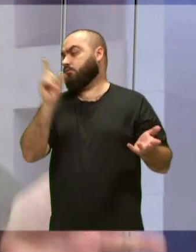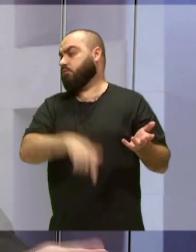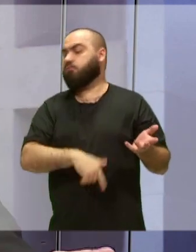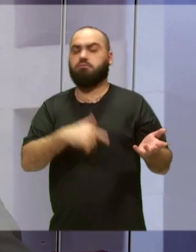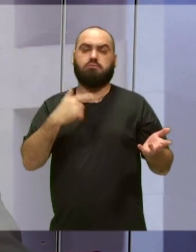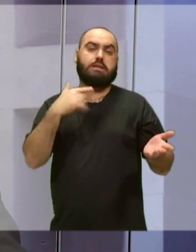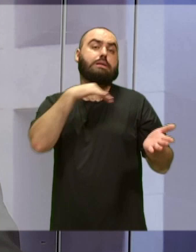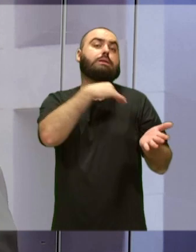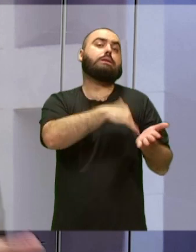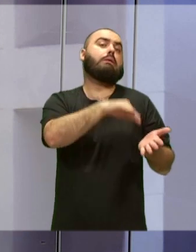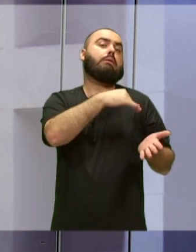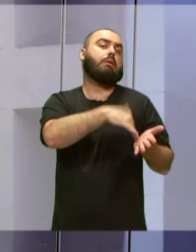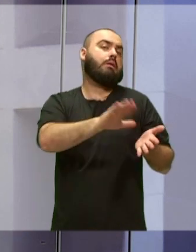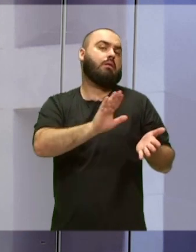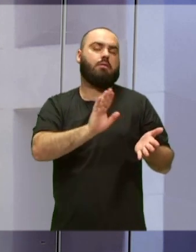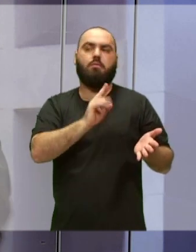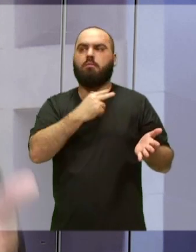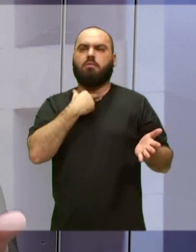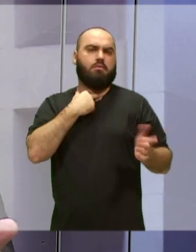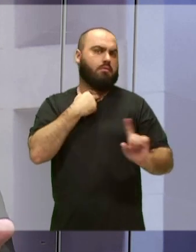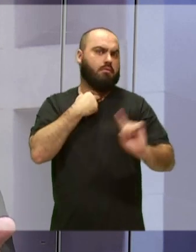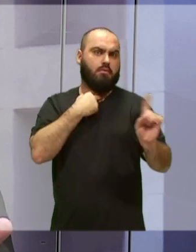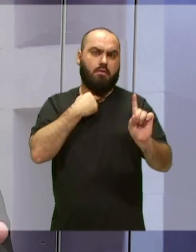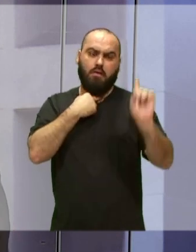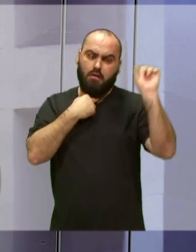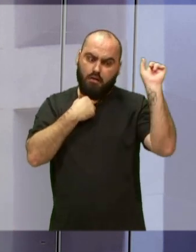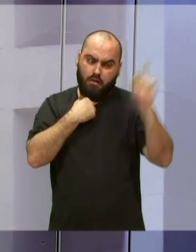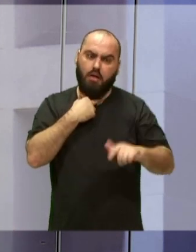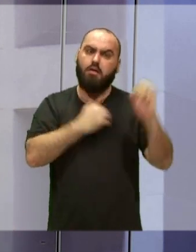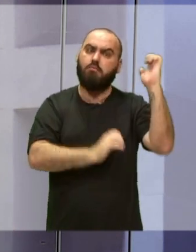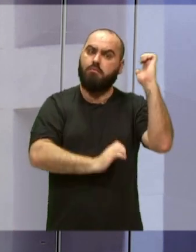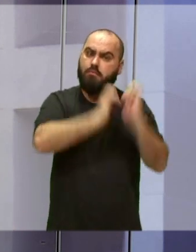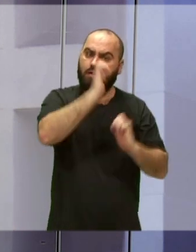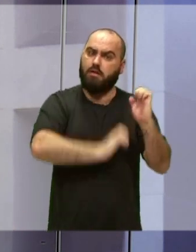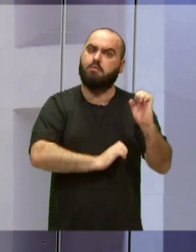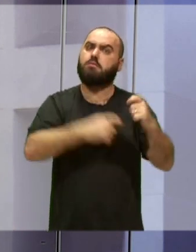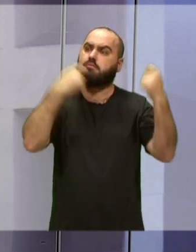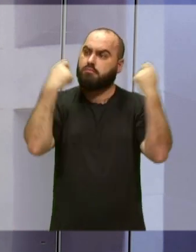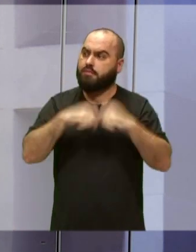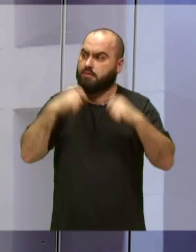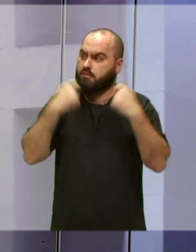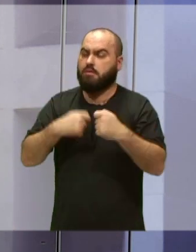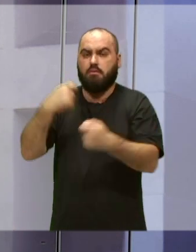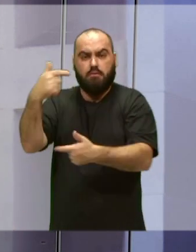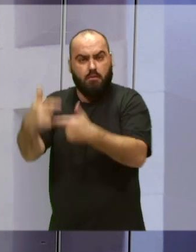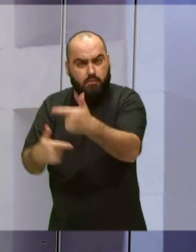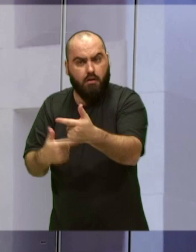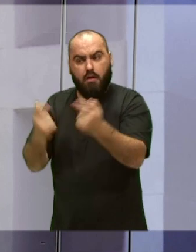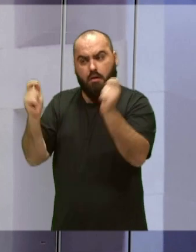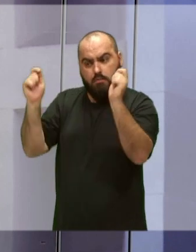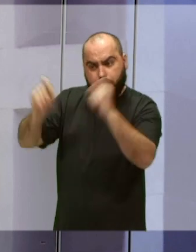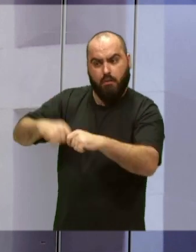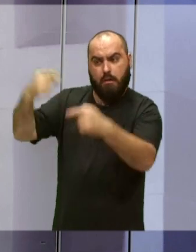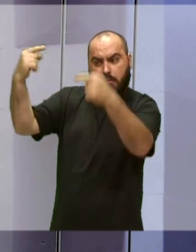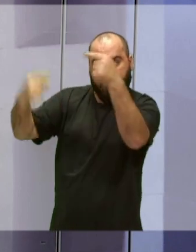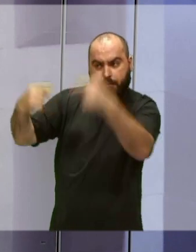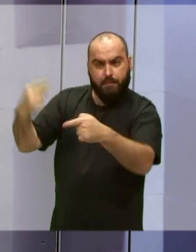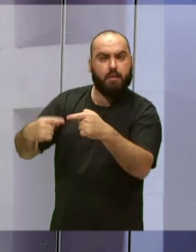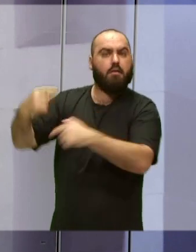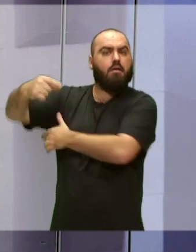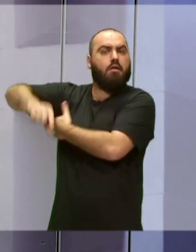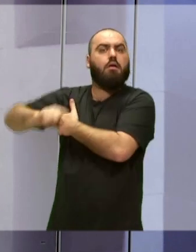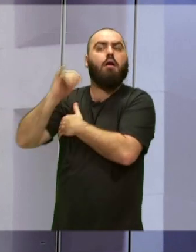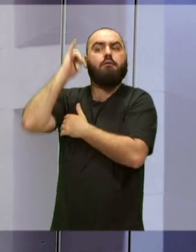uma secretaria não é uma empresa que tem que entrar no mercado tem que competir tem que chegar lá